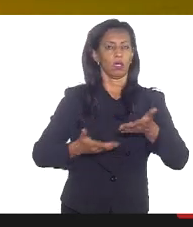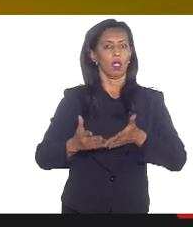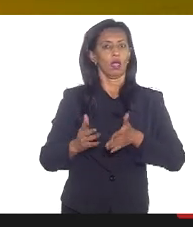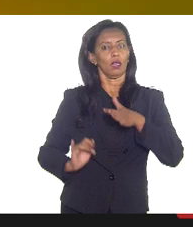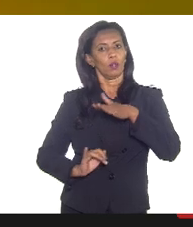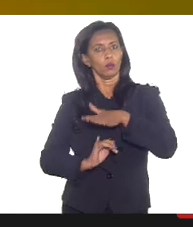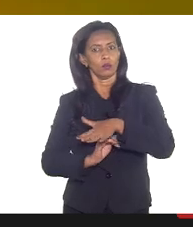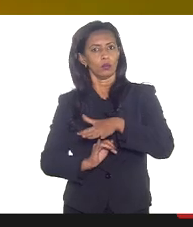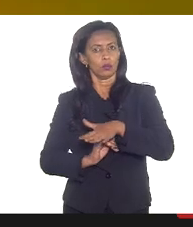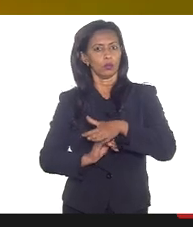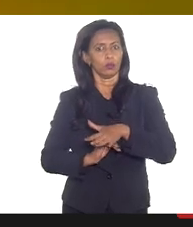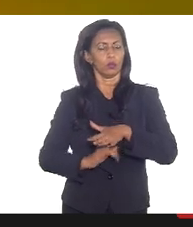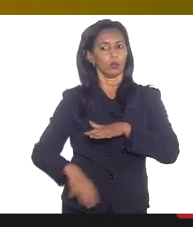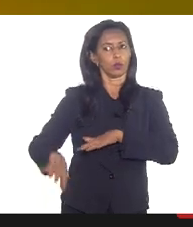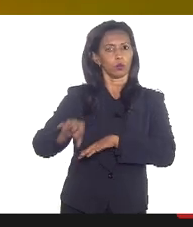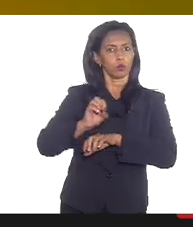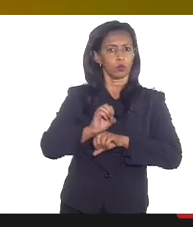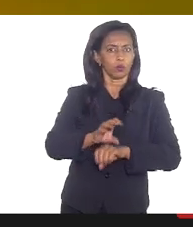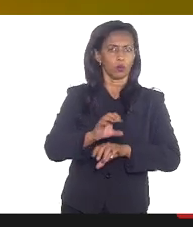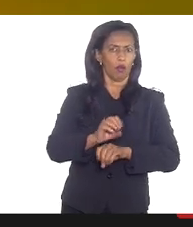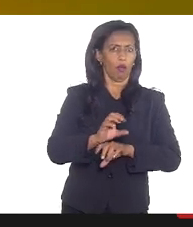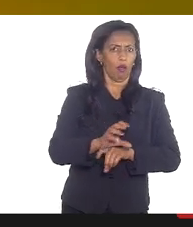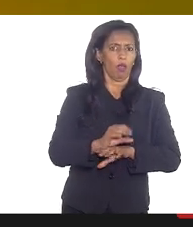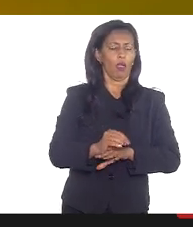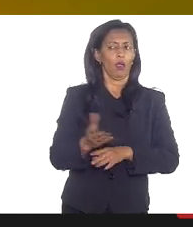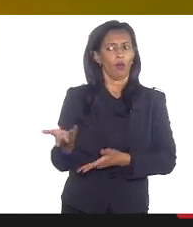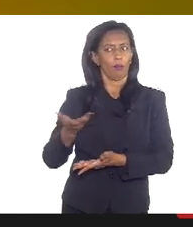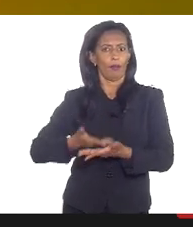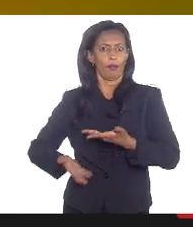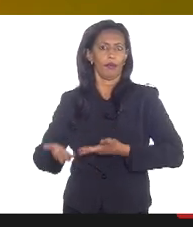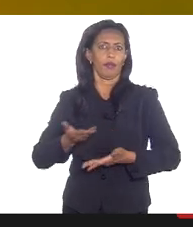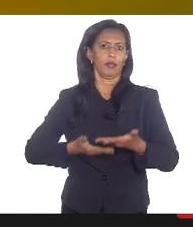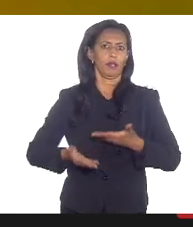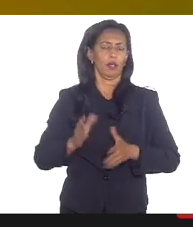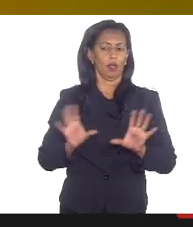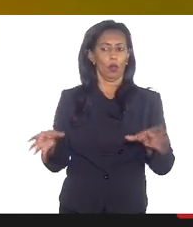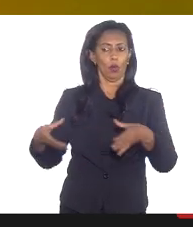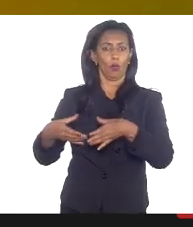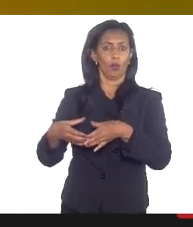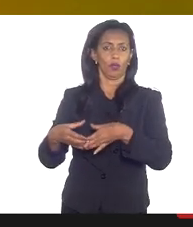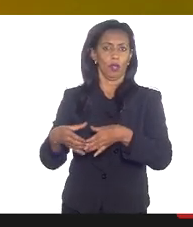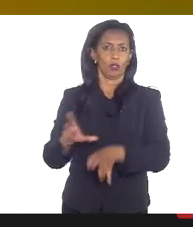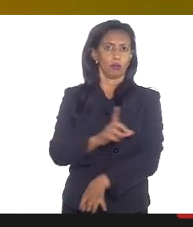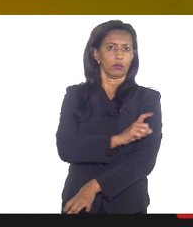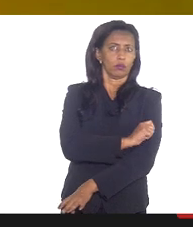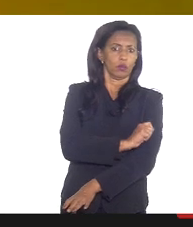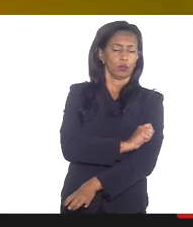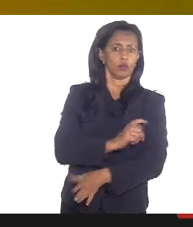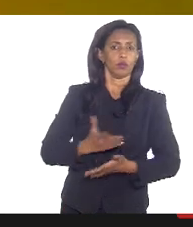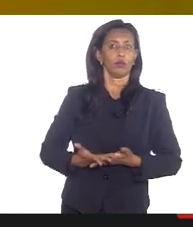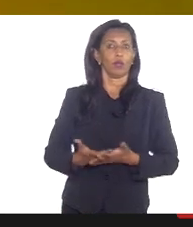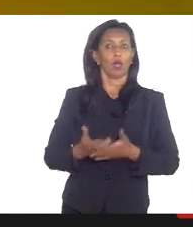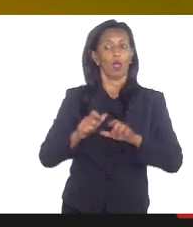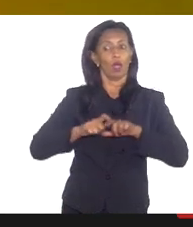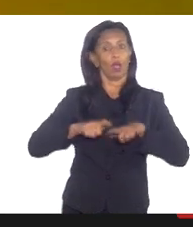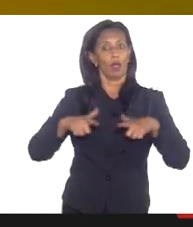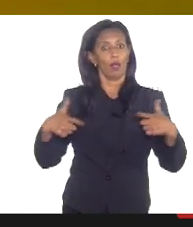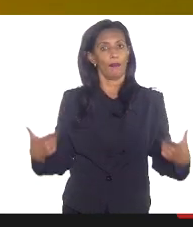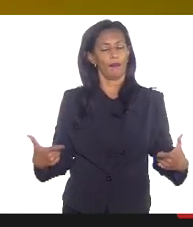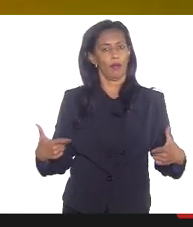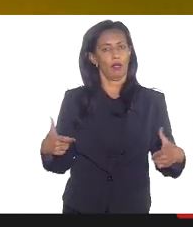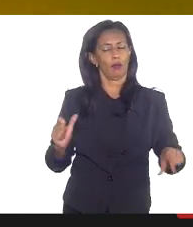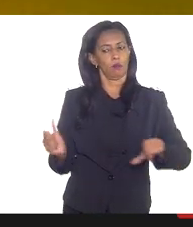entidades educacionais, estudantis, com a participação da comunidade escolar de uma maneira ampla, uma